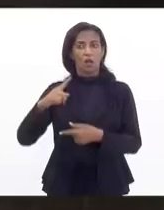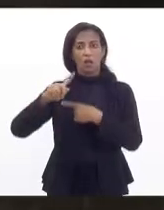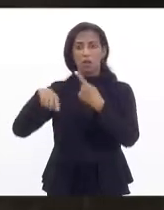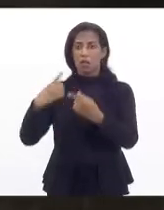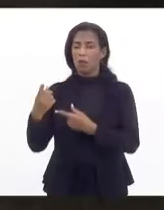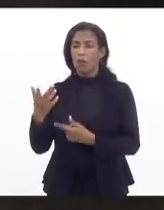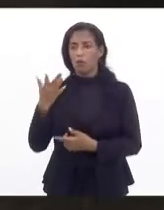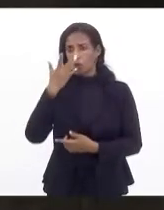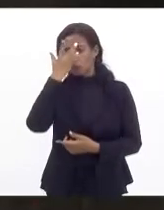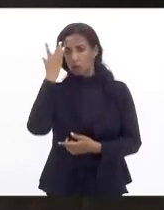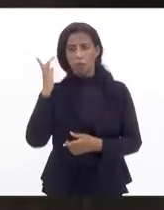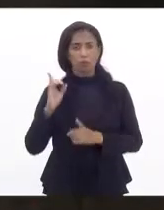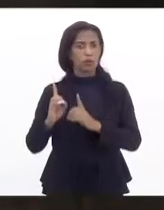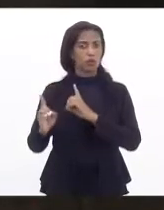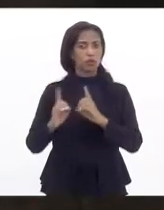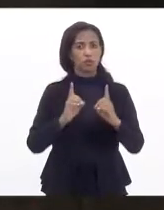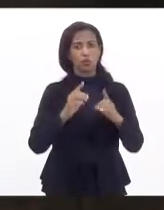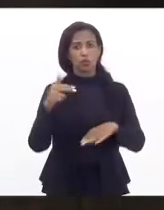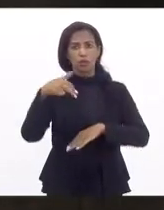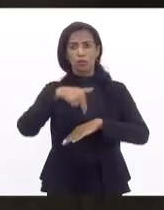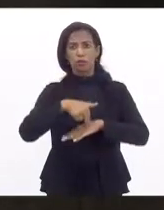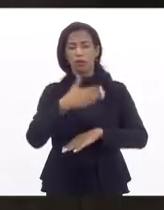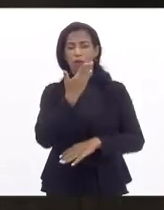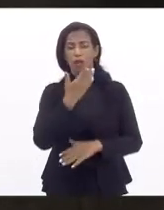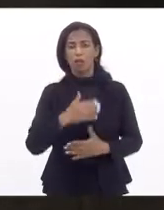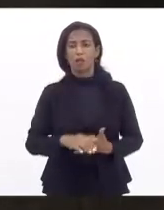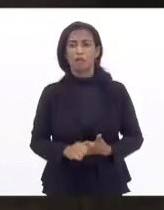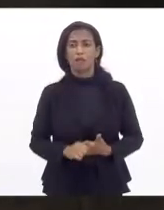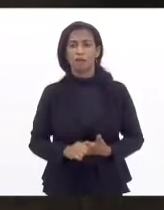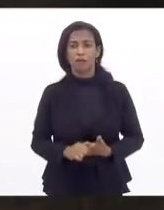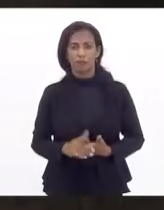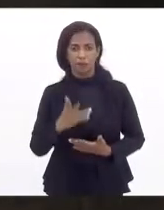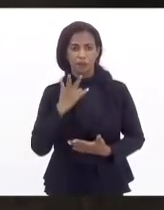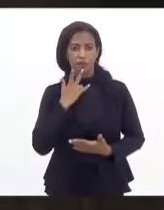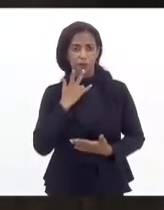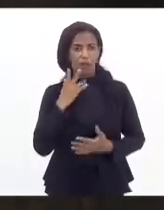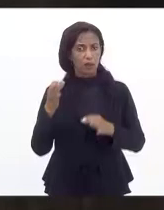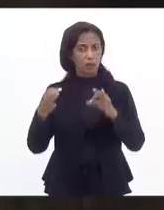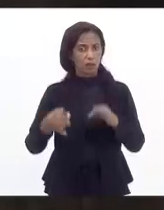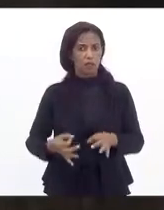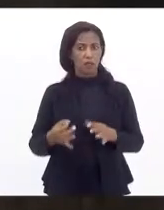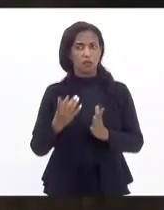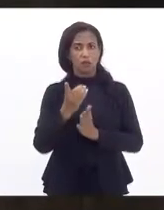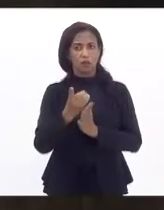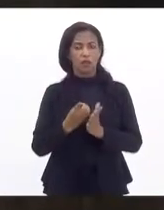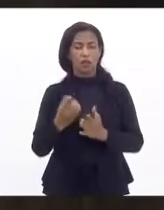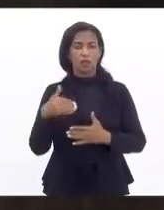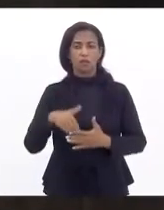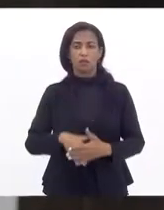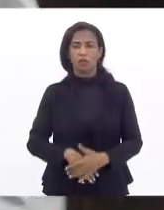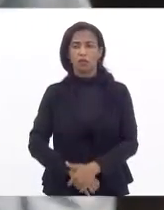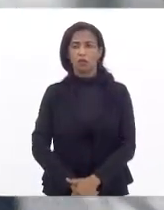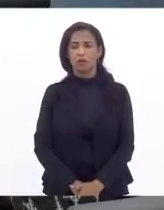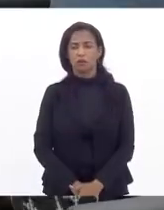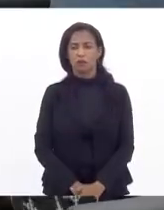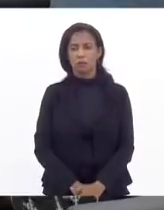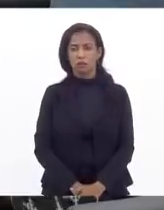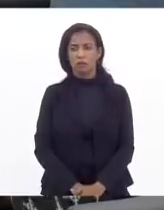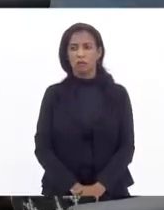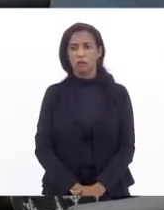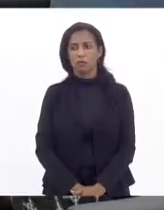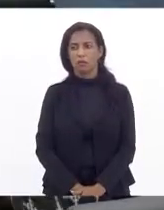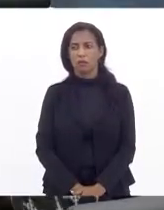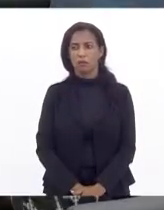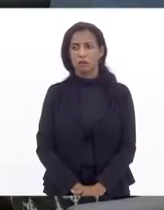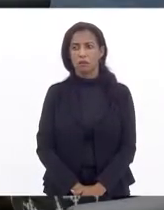pessoal, depois os deputados utilizam, no final do expediente, tá certo? Faz a declaração de voto. Eu